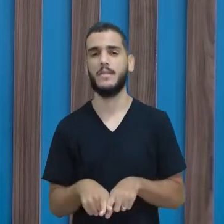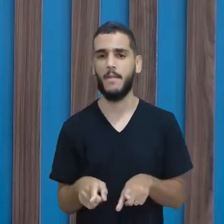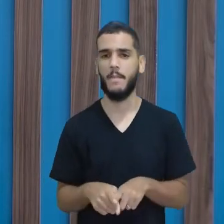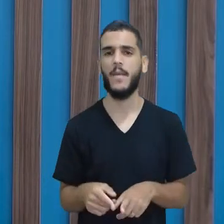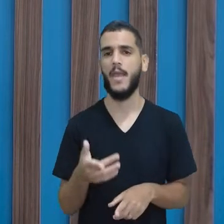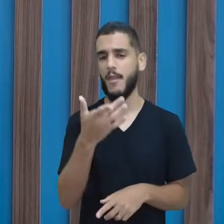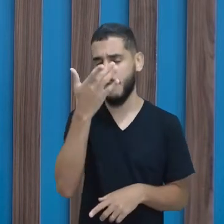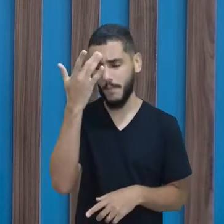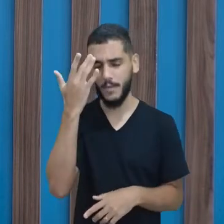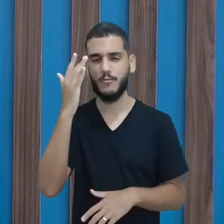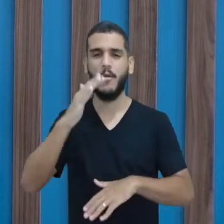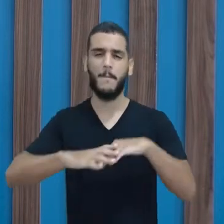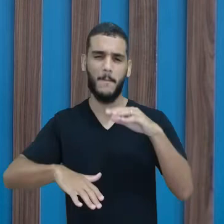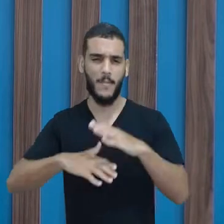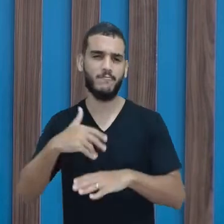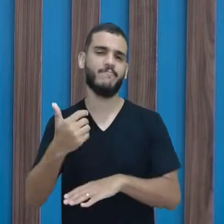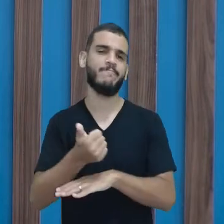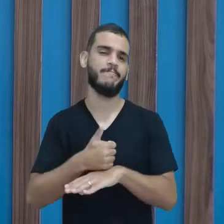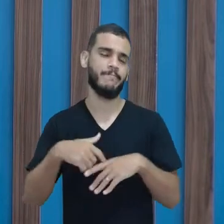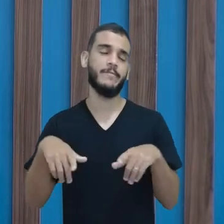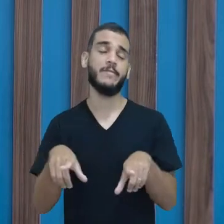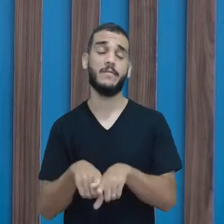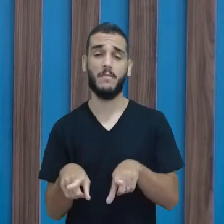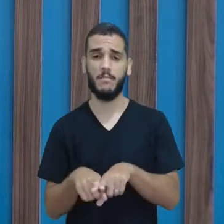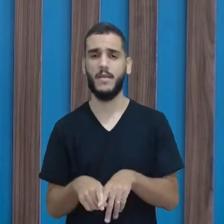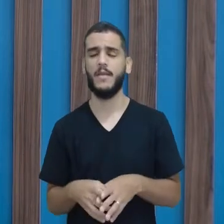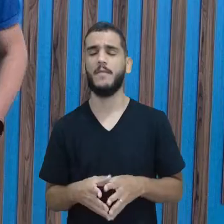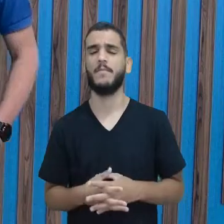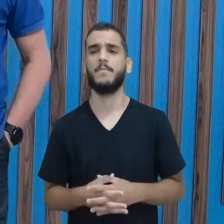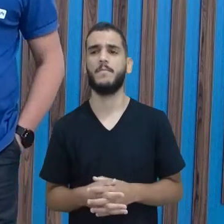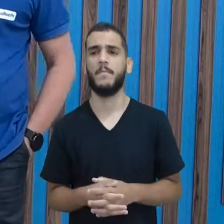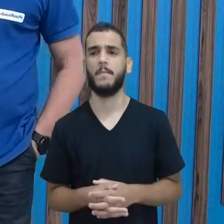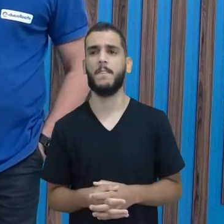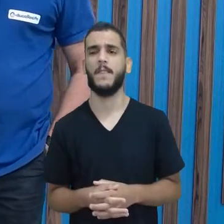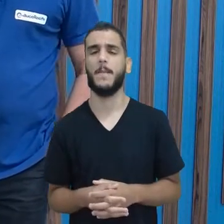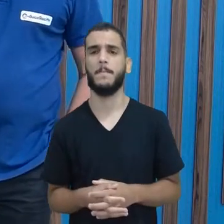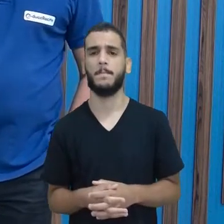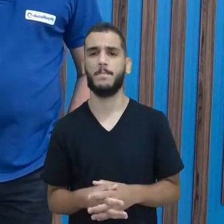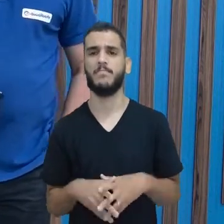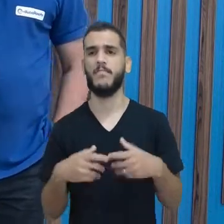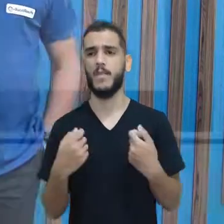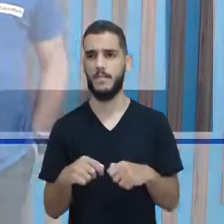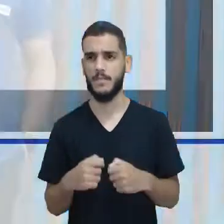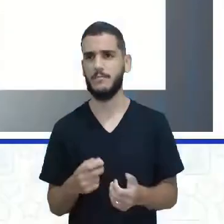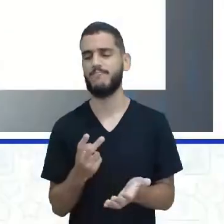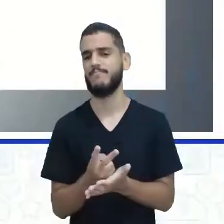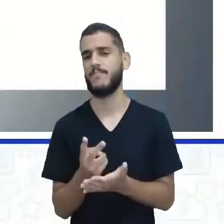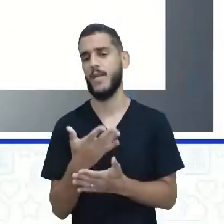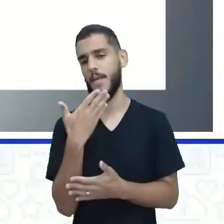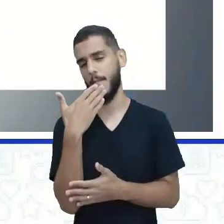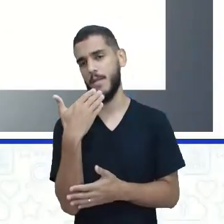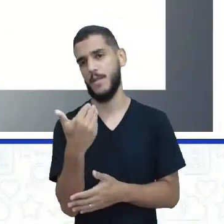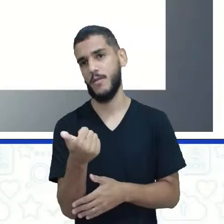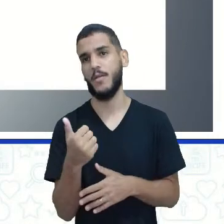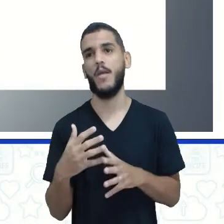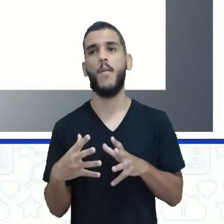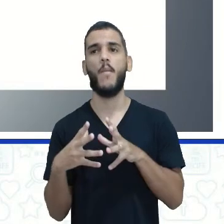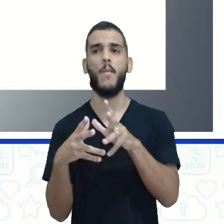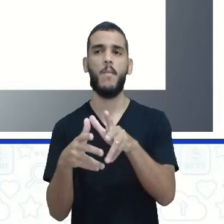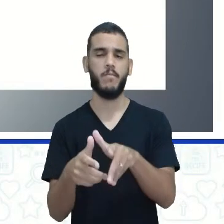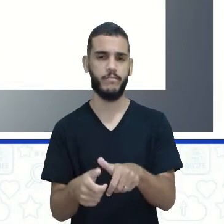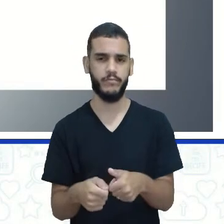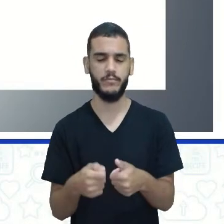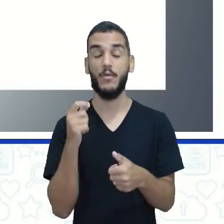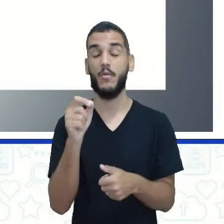também, Isso a gente tem que... Né? Então a gente tem que buscar sempre melhorias. Então o